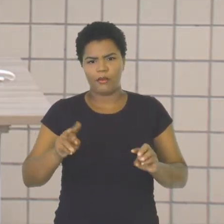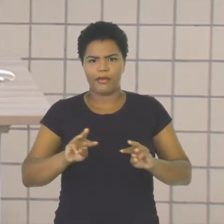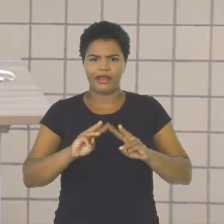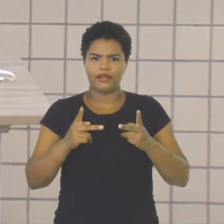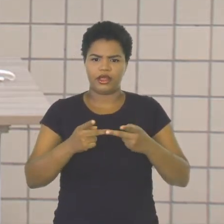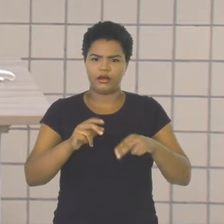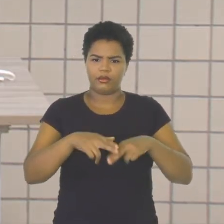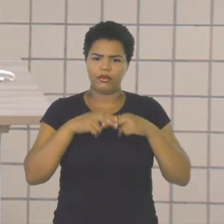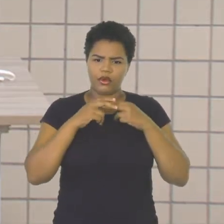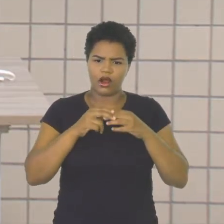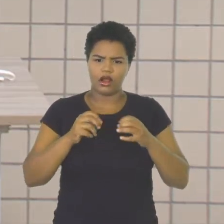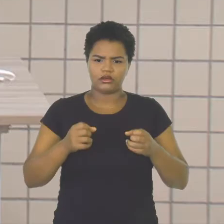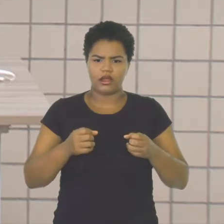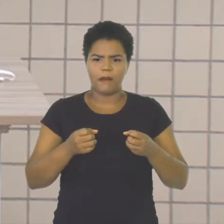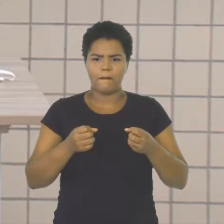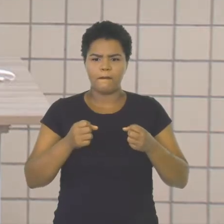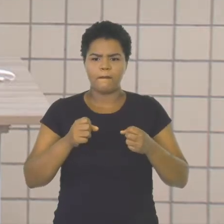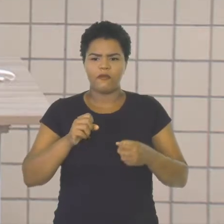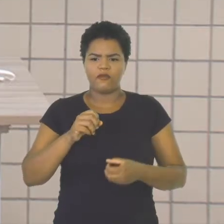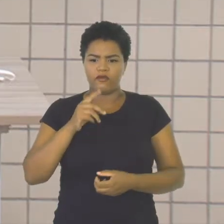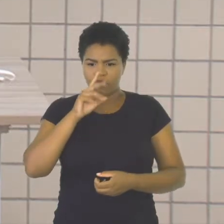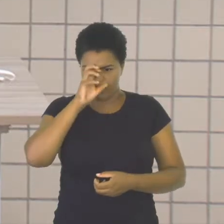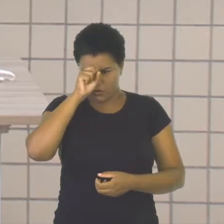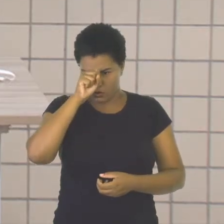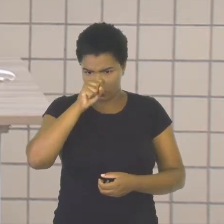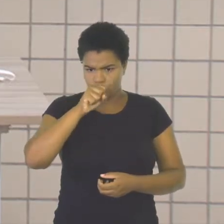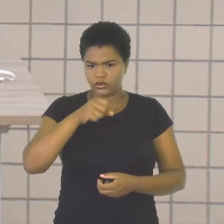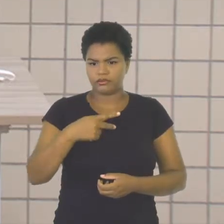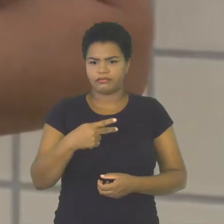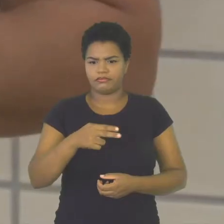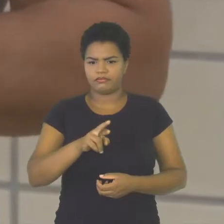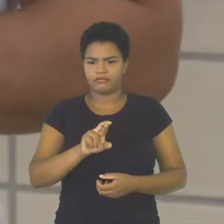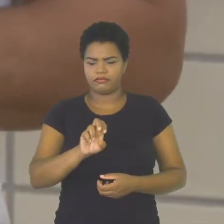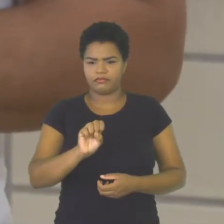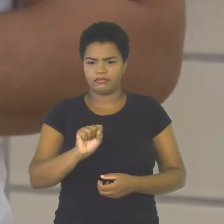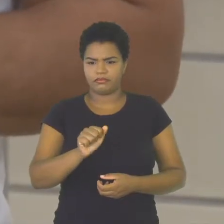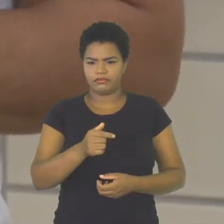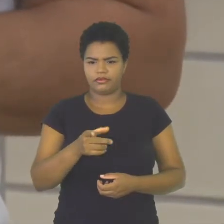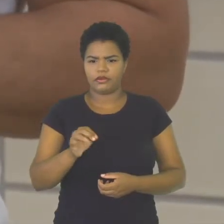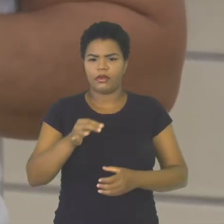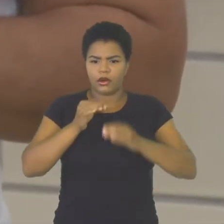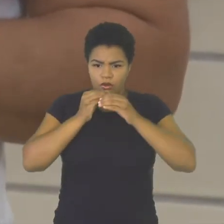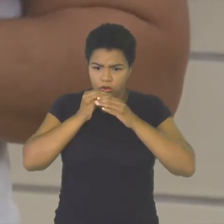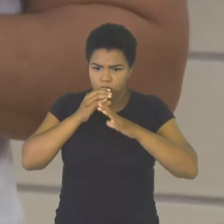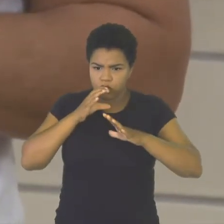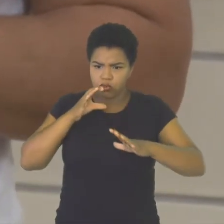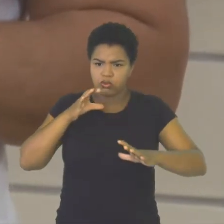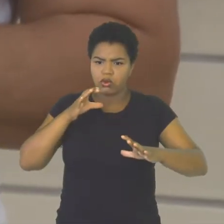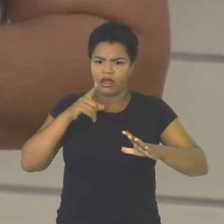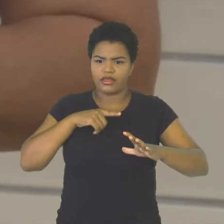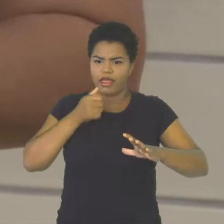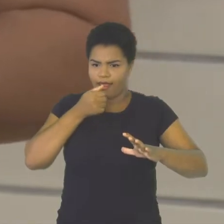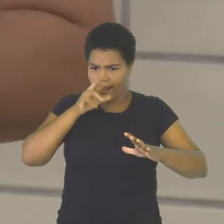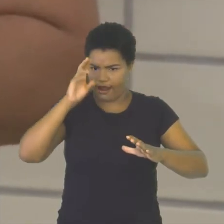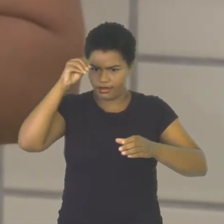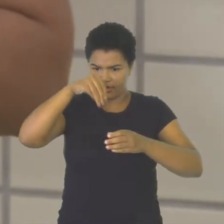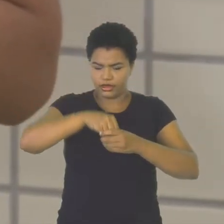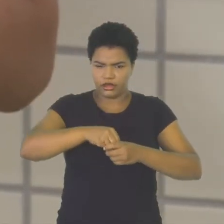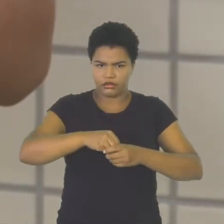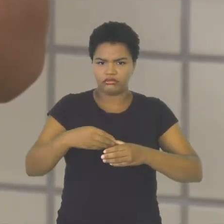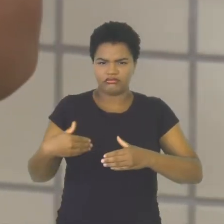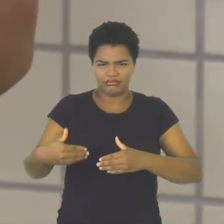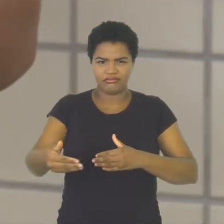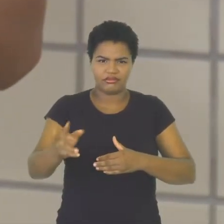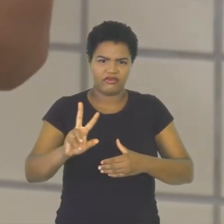meu balão. Meu balão, ele tá cheio de ar lá dentro, não tá? Nós vamos ver daqui mais para frente um pouquinho